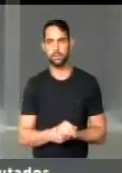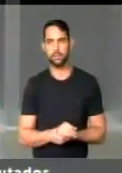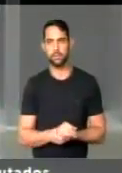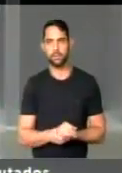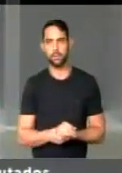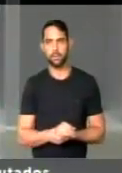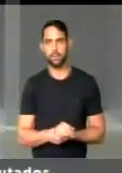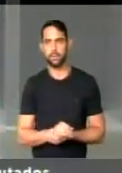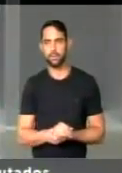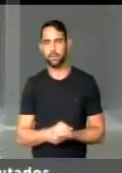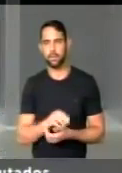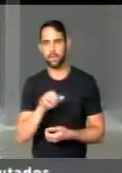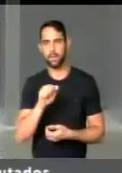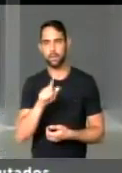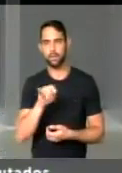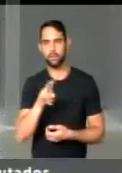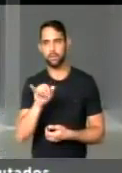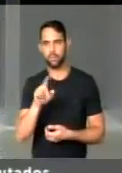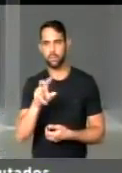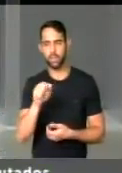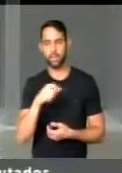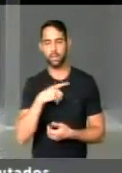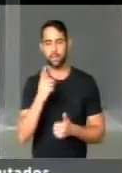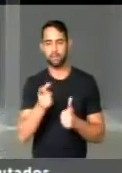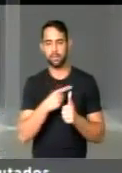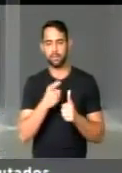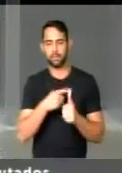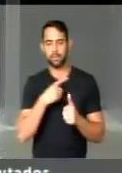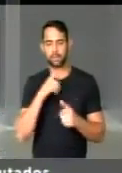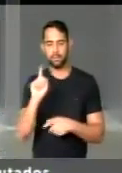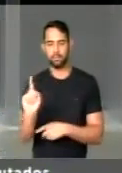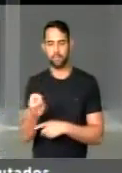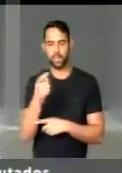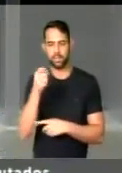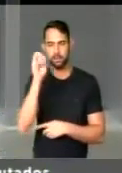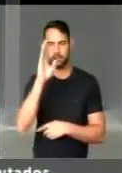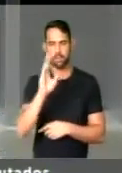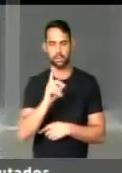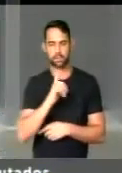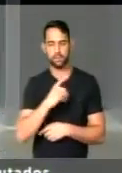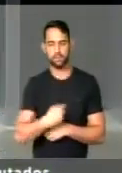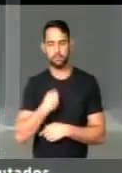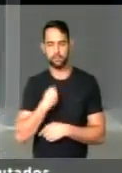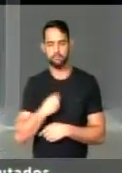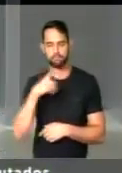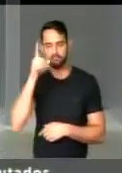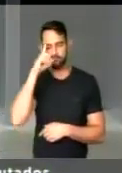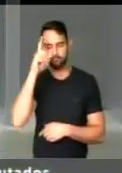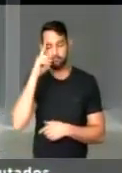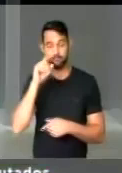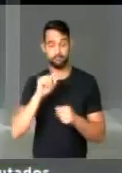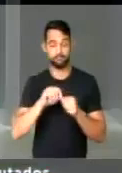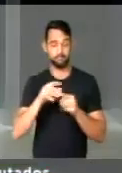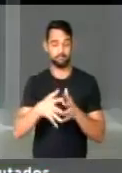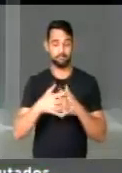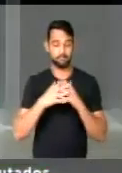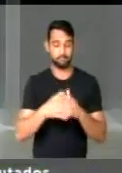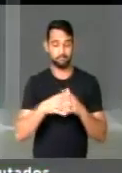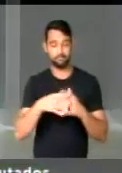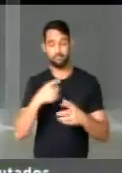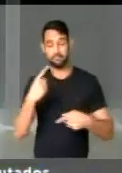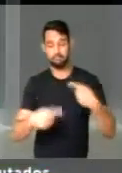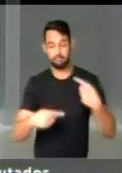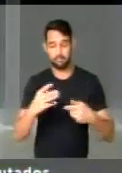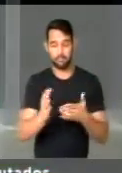A aquicultura é o primeiro e pesca brasileiras estão vivendo dias turbulentos. É